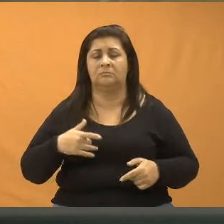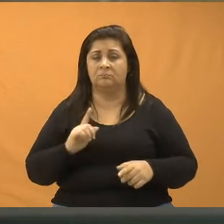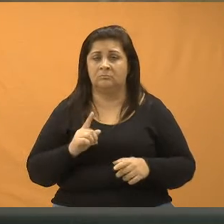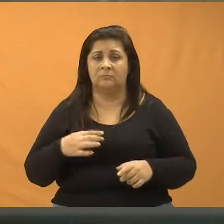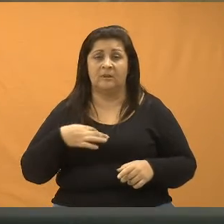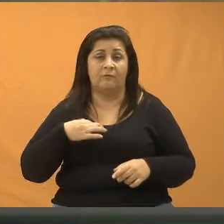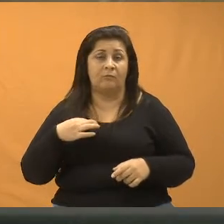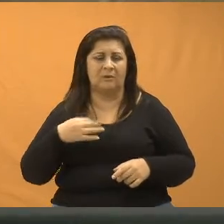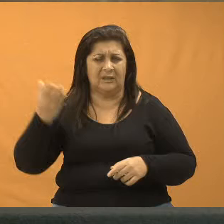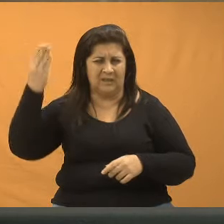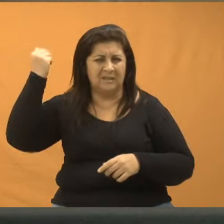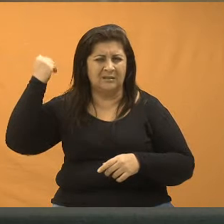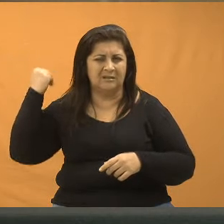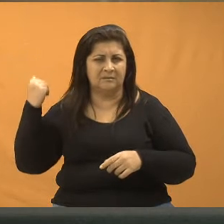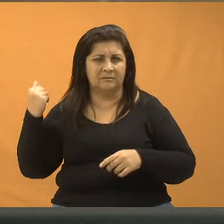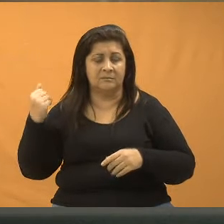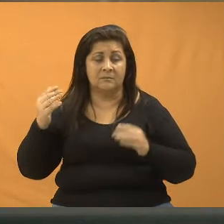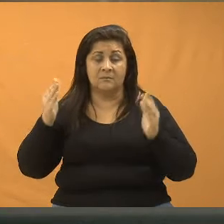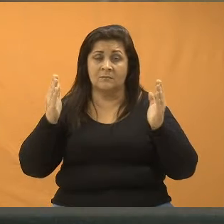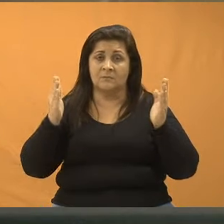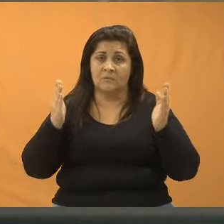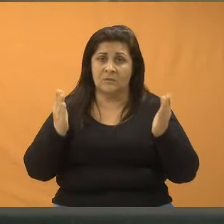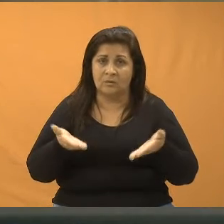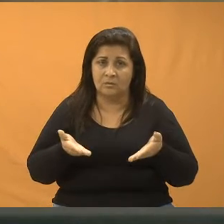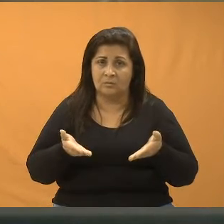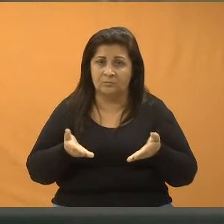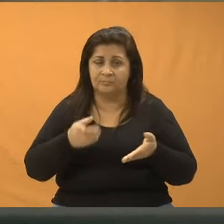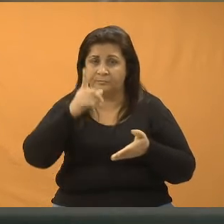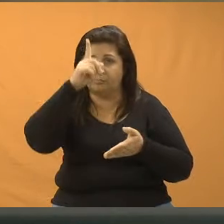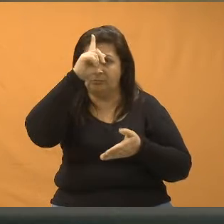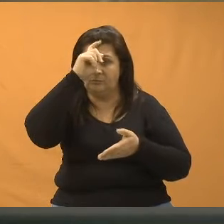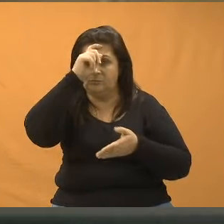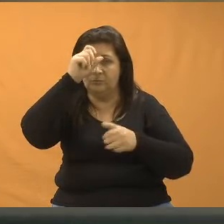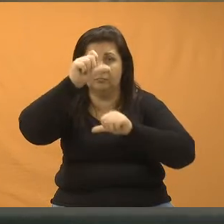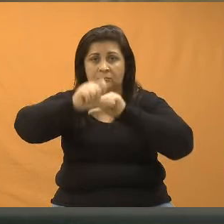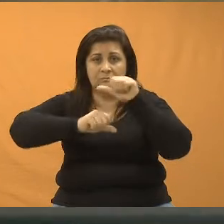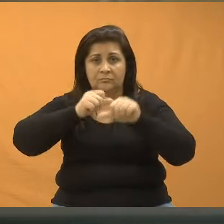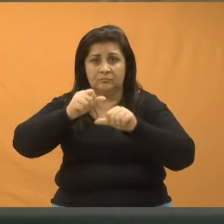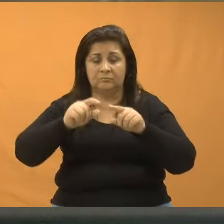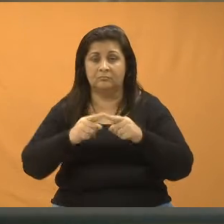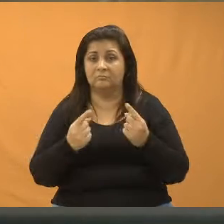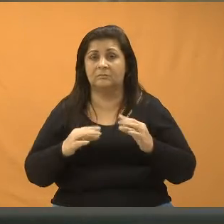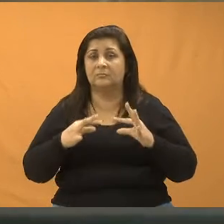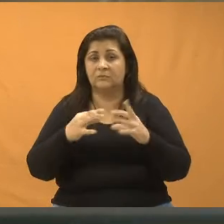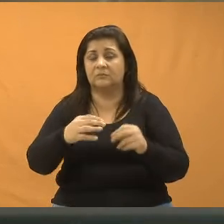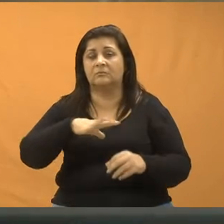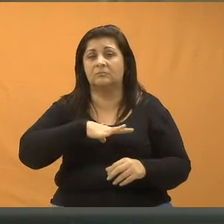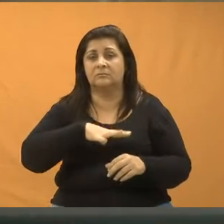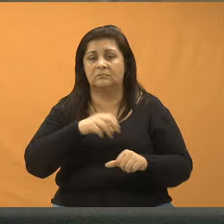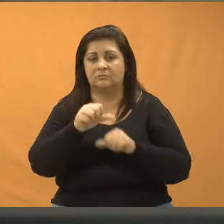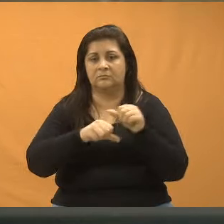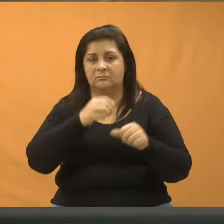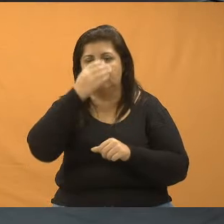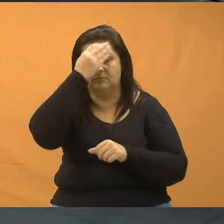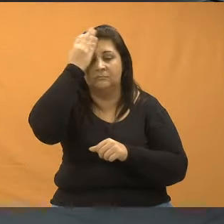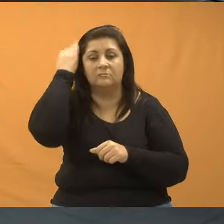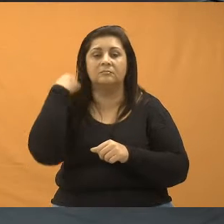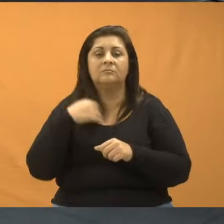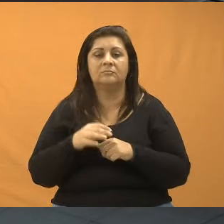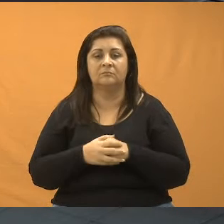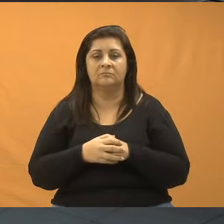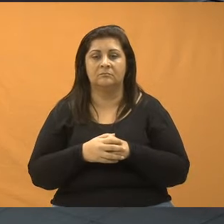E hoje, não só a Santa Casa mudou, como a cidade de Jacareí mudou. Né? Posso só complementar um negócio,